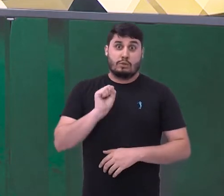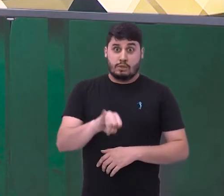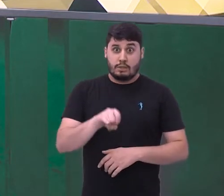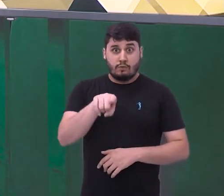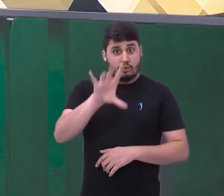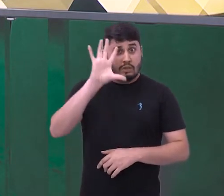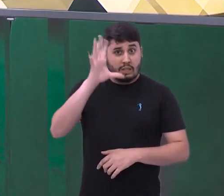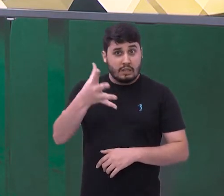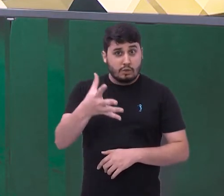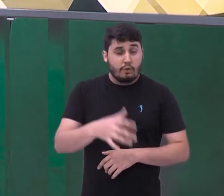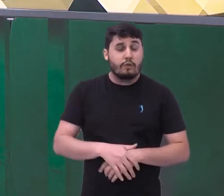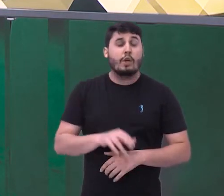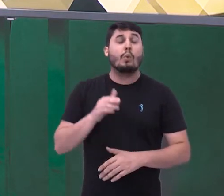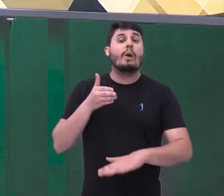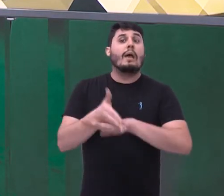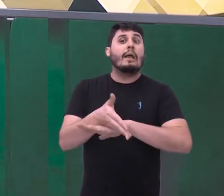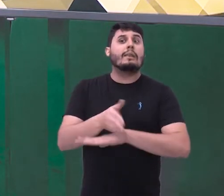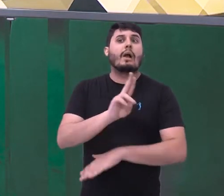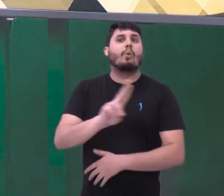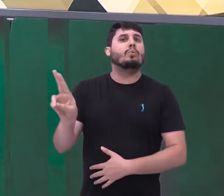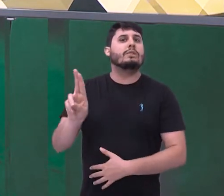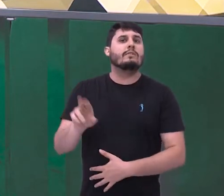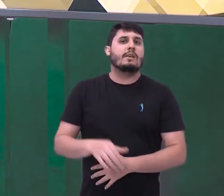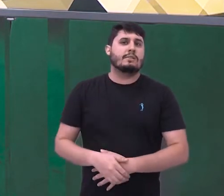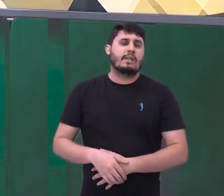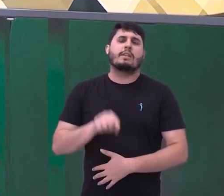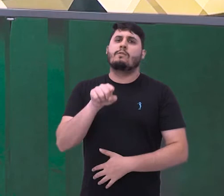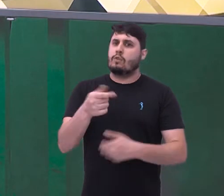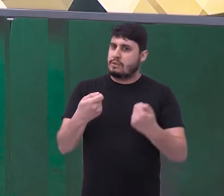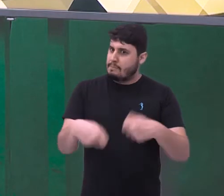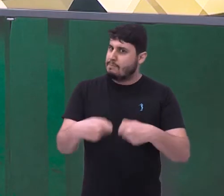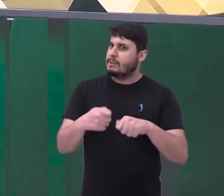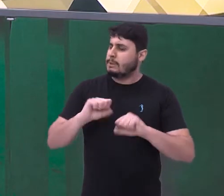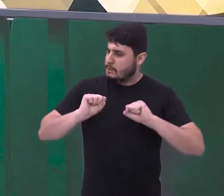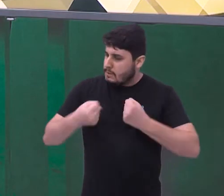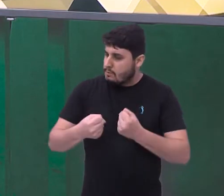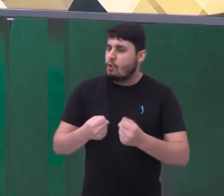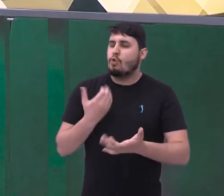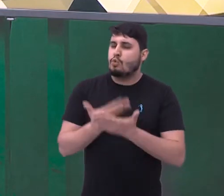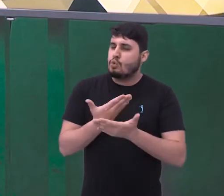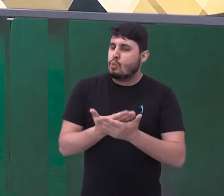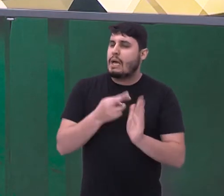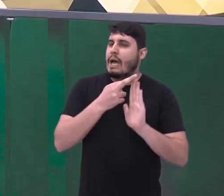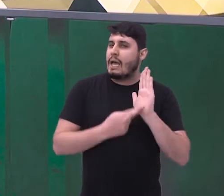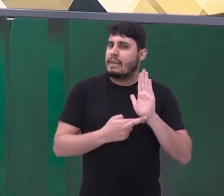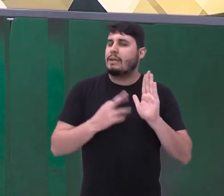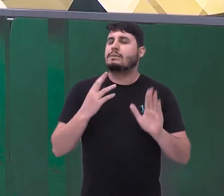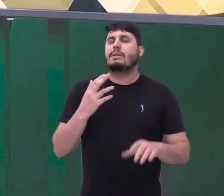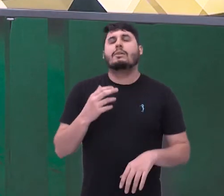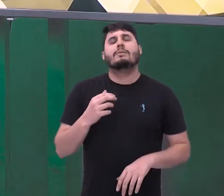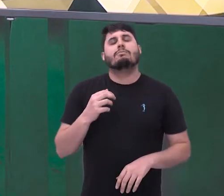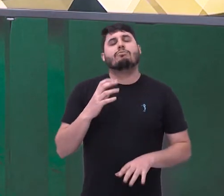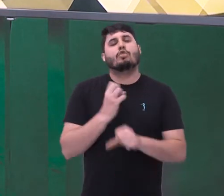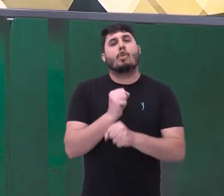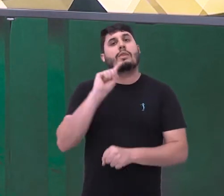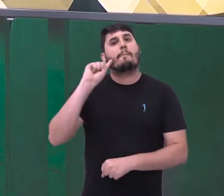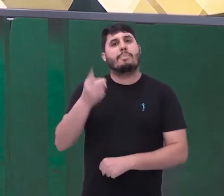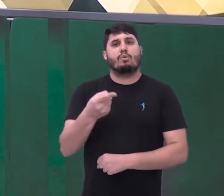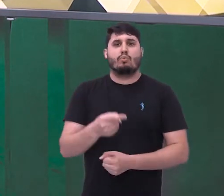Se você decidiu ir para a universidade, você tem que tirar 1000. Vamos lá? Volta para